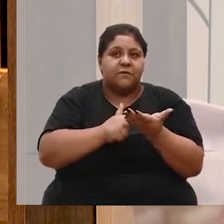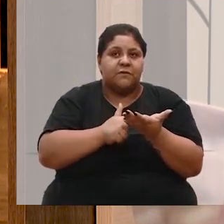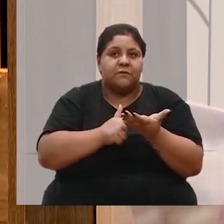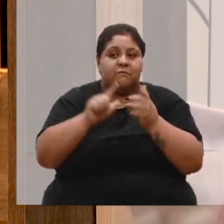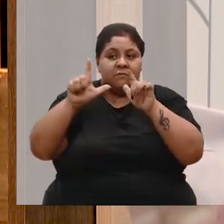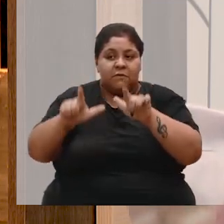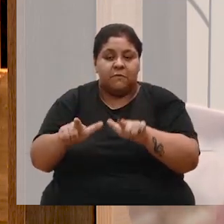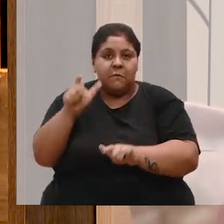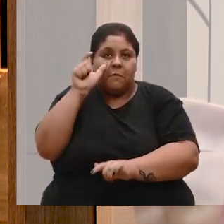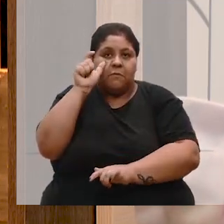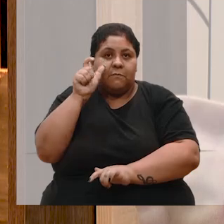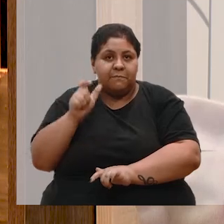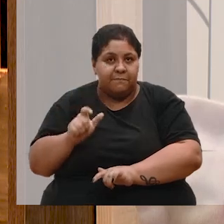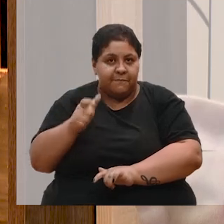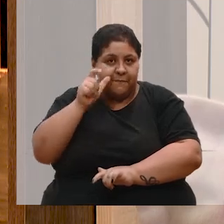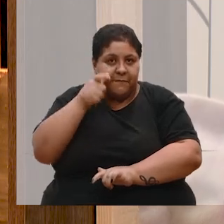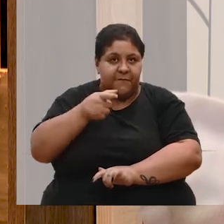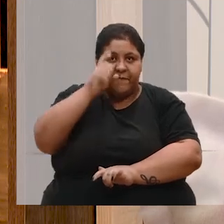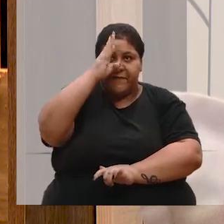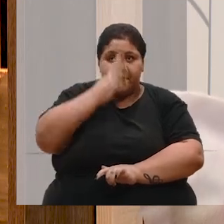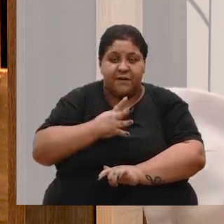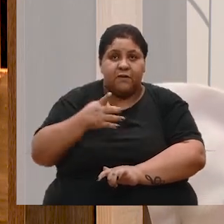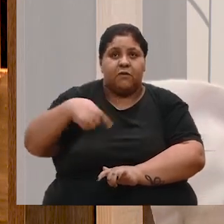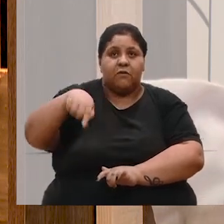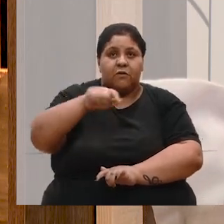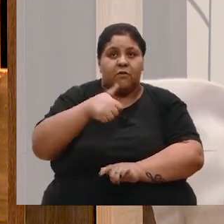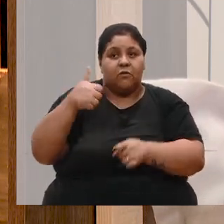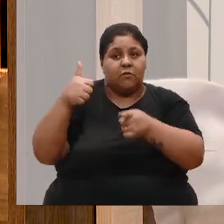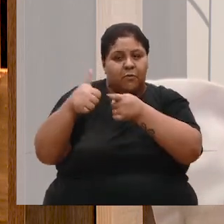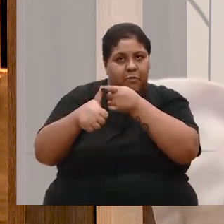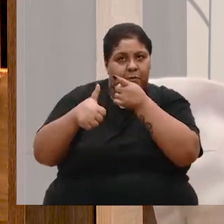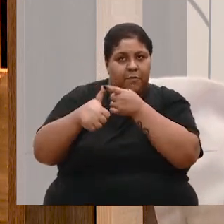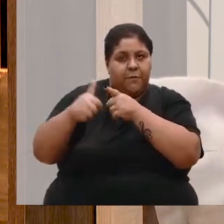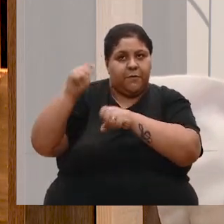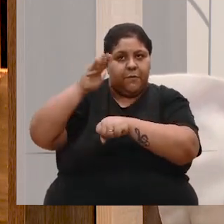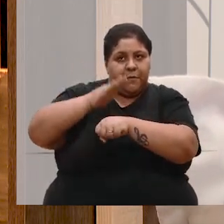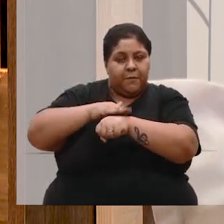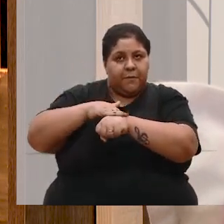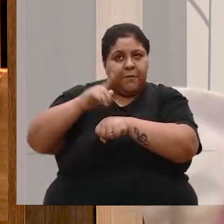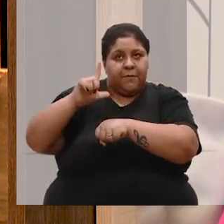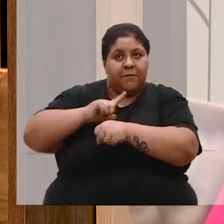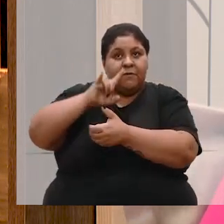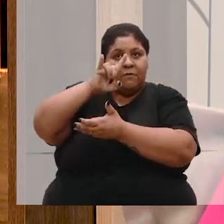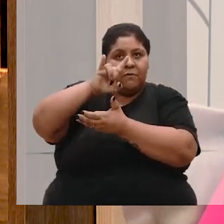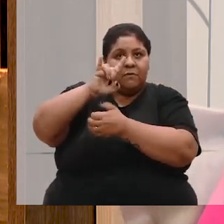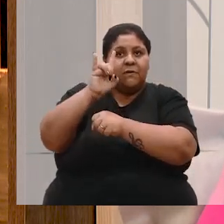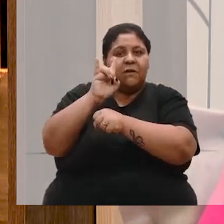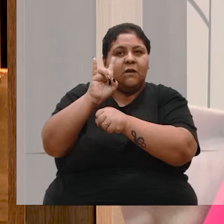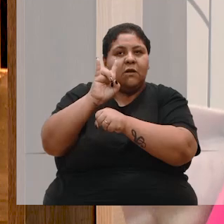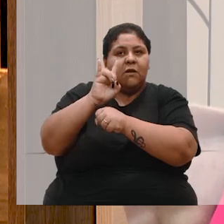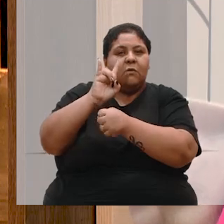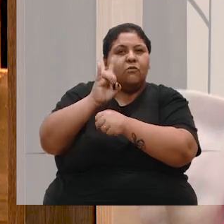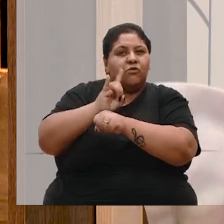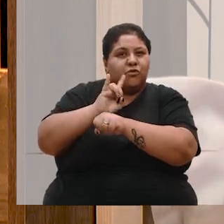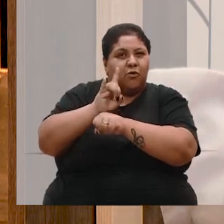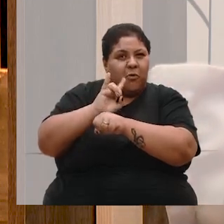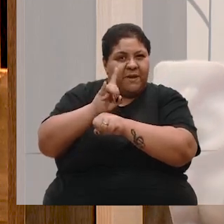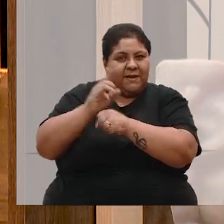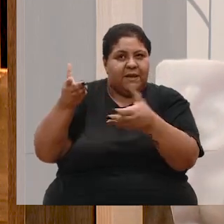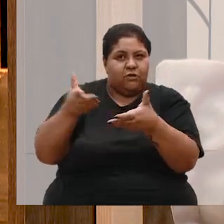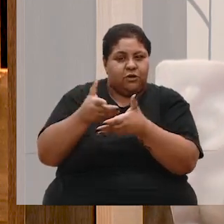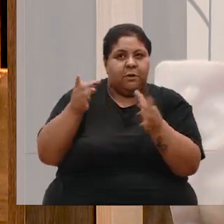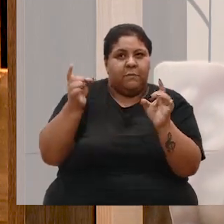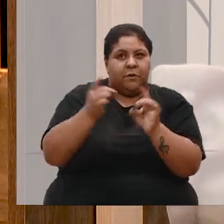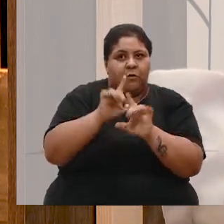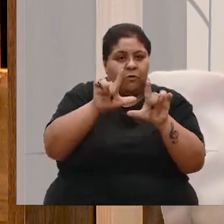Hortovaz, vai ser gratuito. Nós vamos fazer, primeiro momento, nós temos um documentário da Casa de Acolhimento, né? Nós